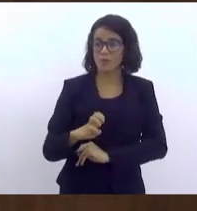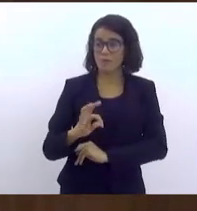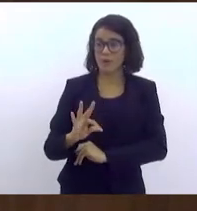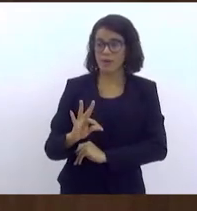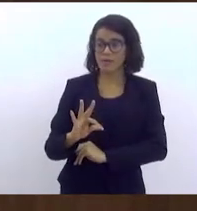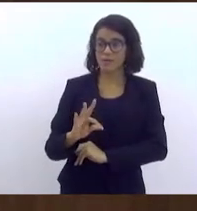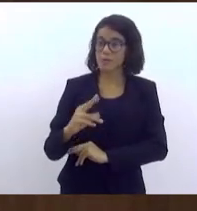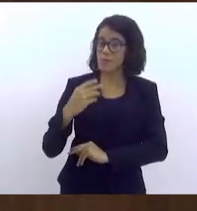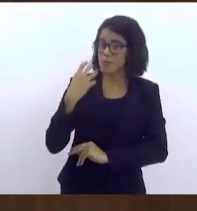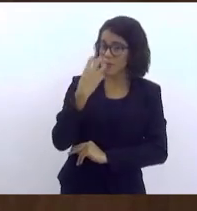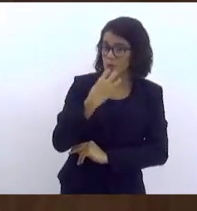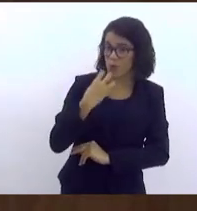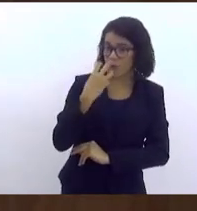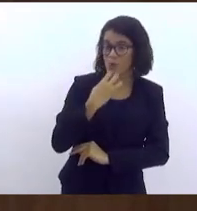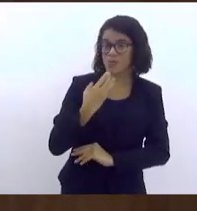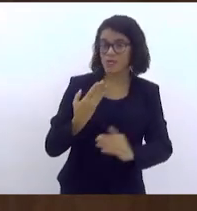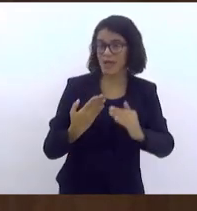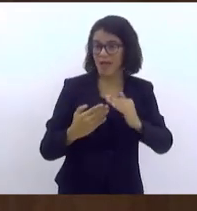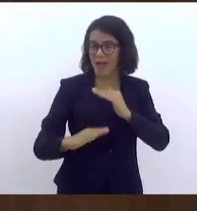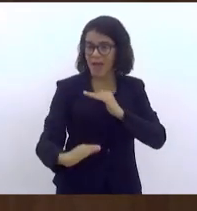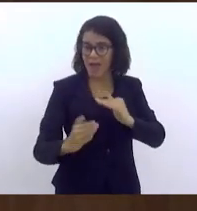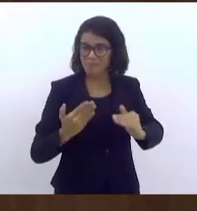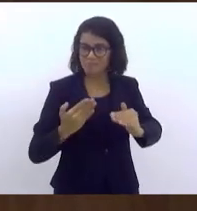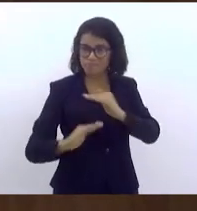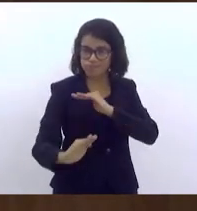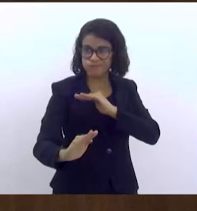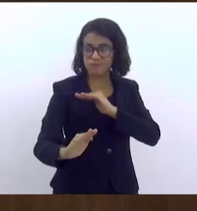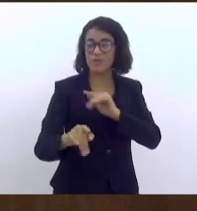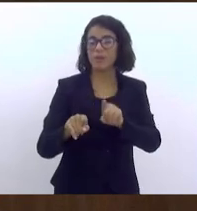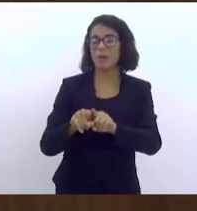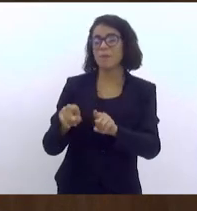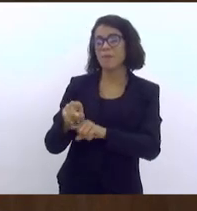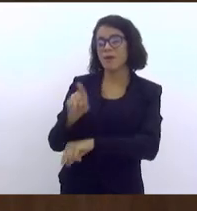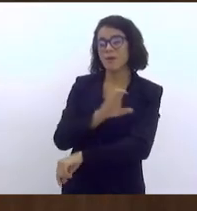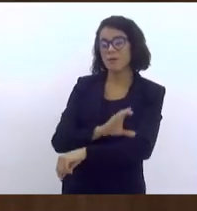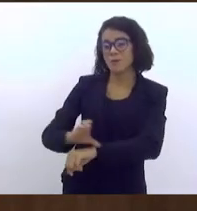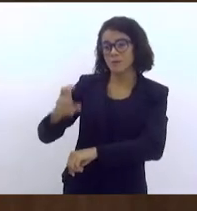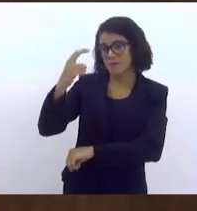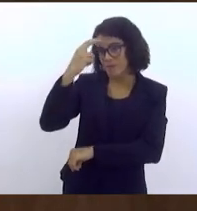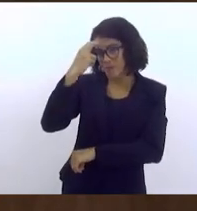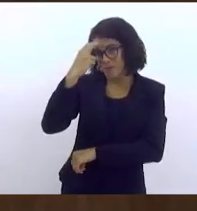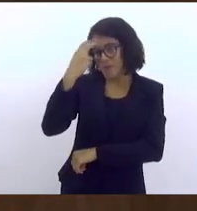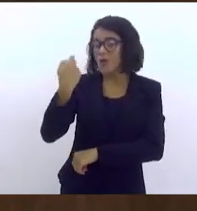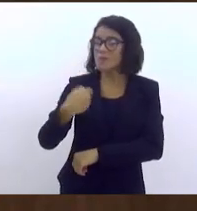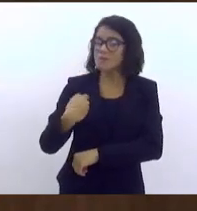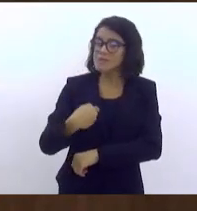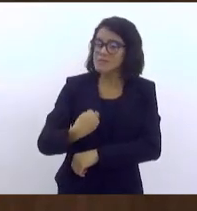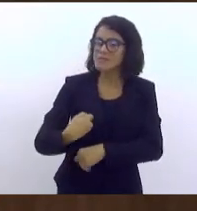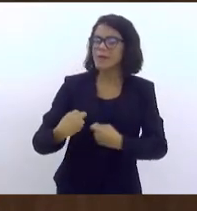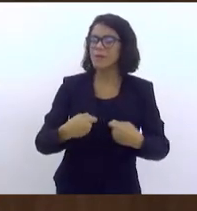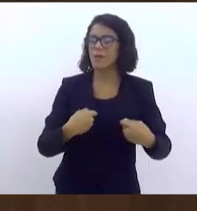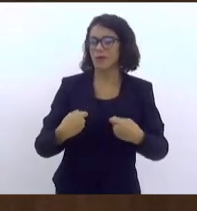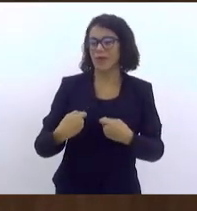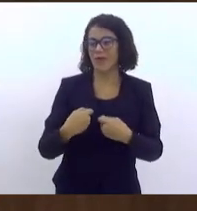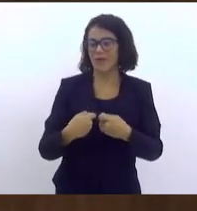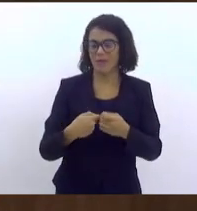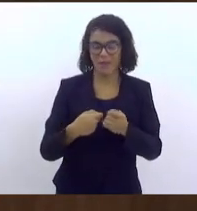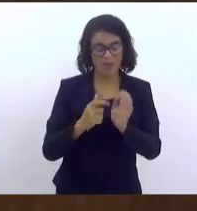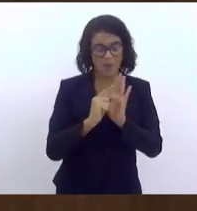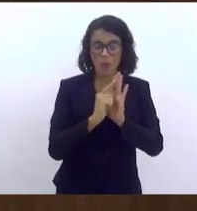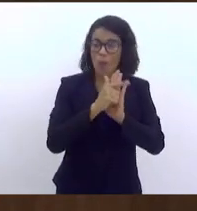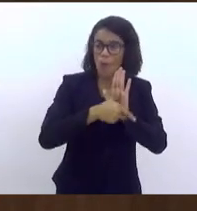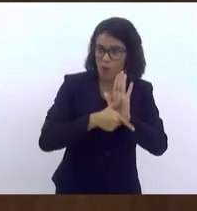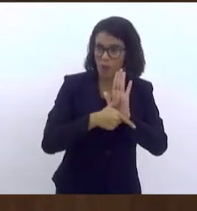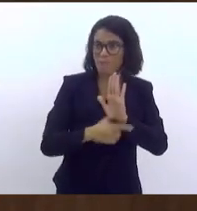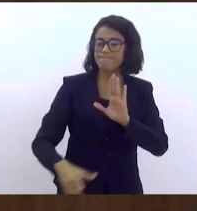a música utilizava a artes marciais e cultura nós precisamos preencher o espaço que está vazio hoje